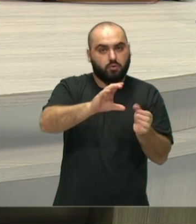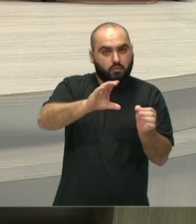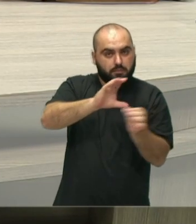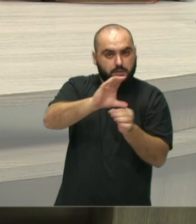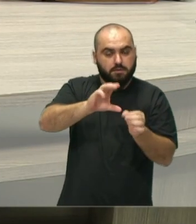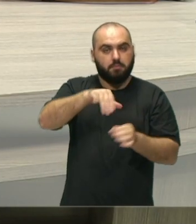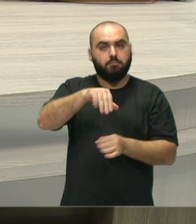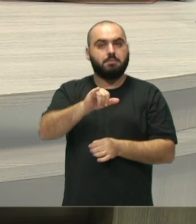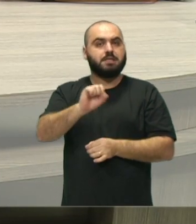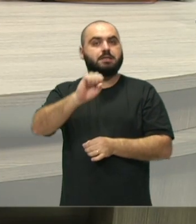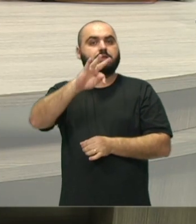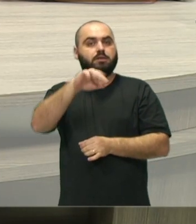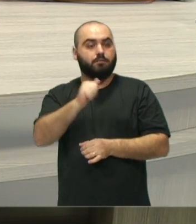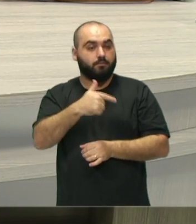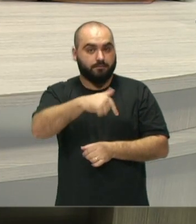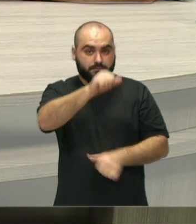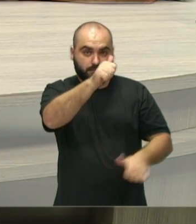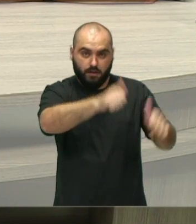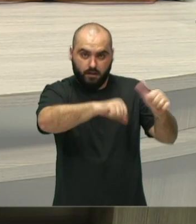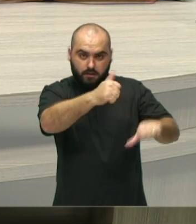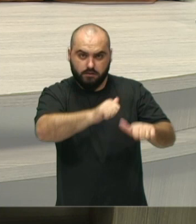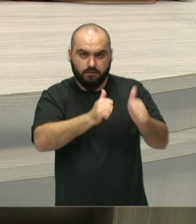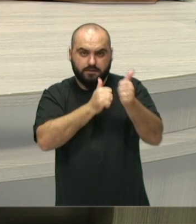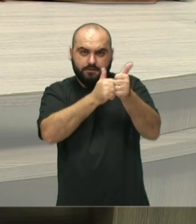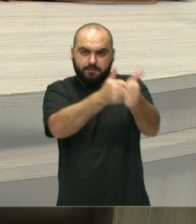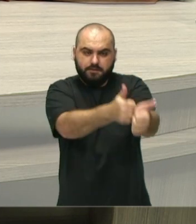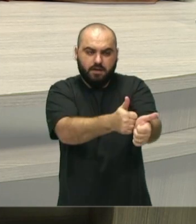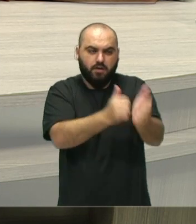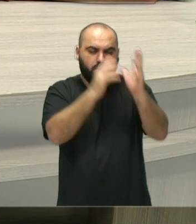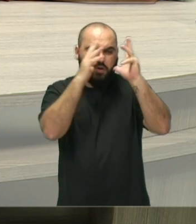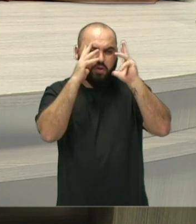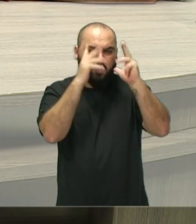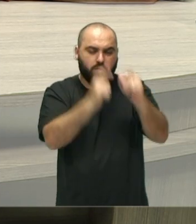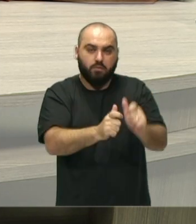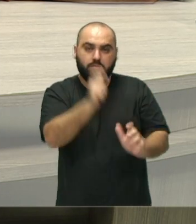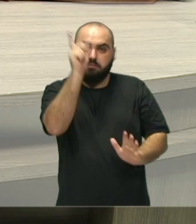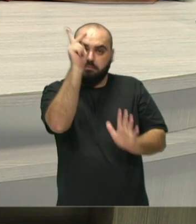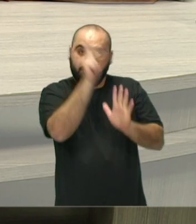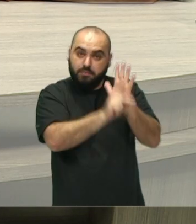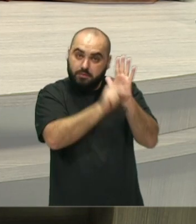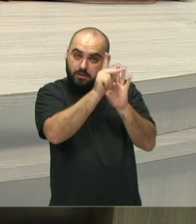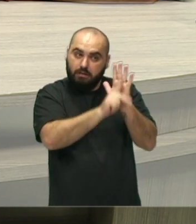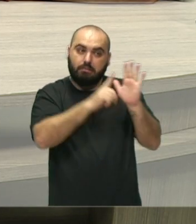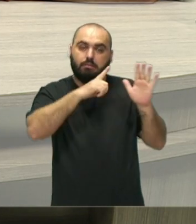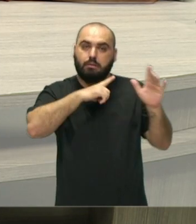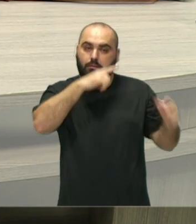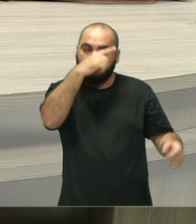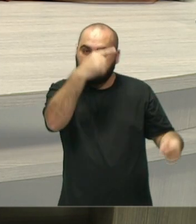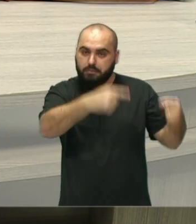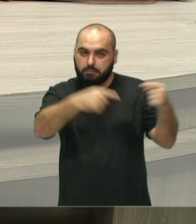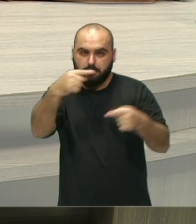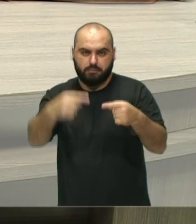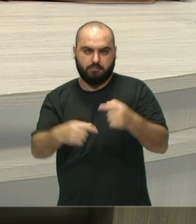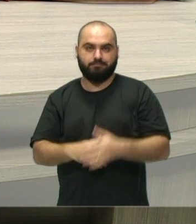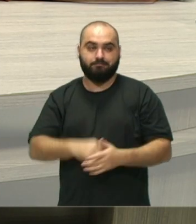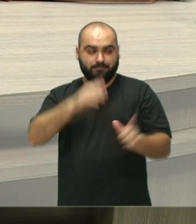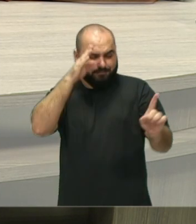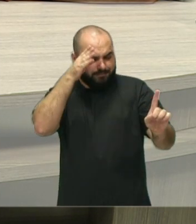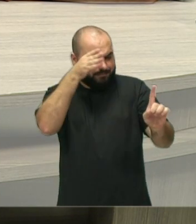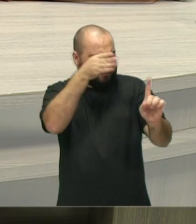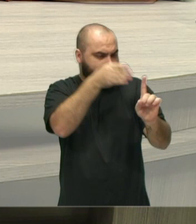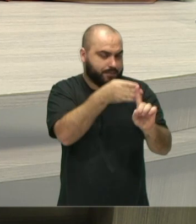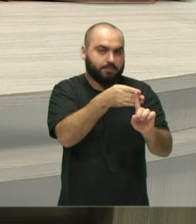mista que vai analisar e acompanhar todos esses projetos que estão em discussão, principalmente aqueles que